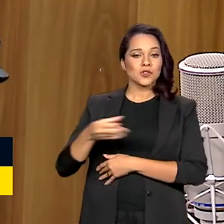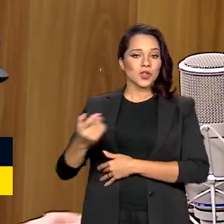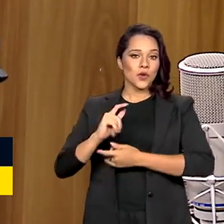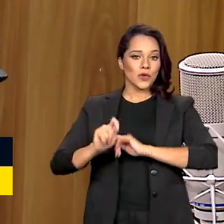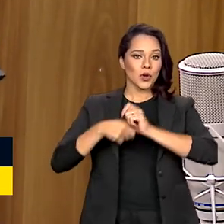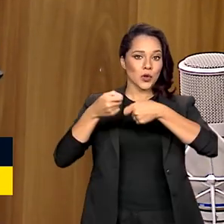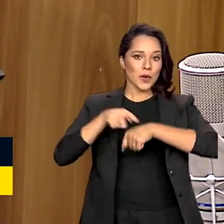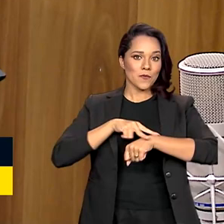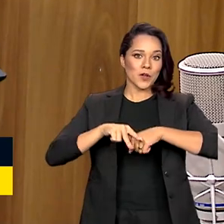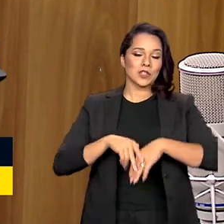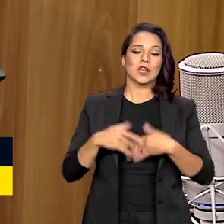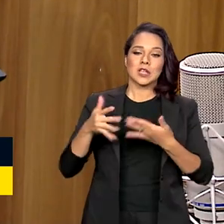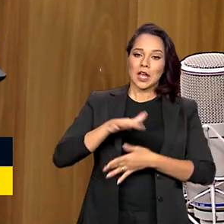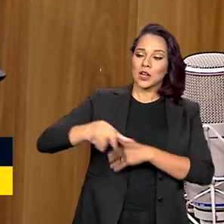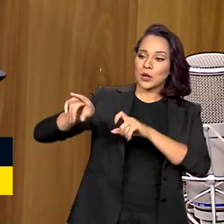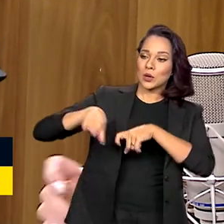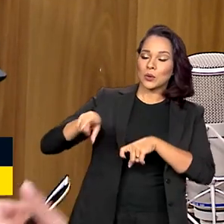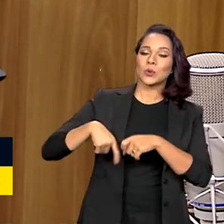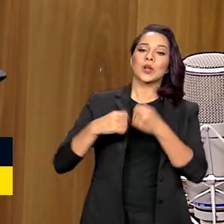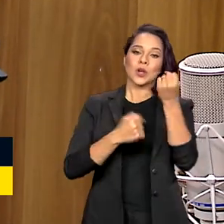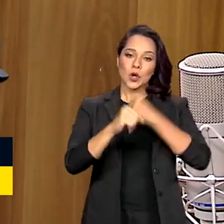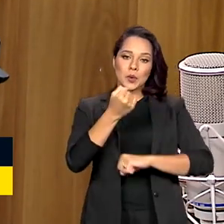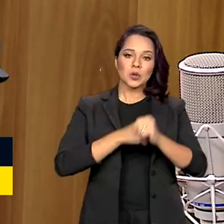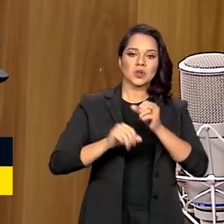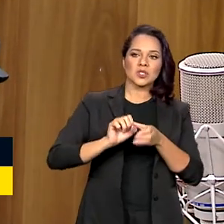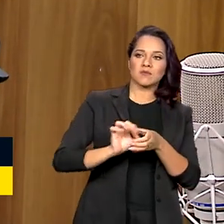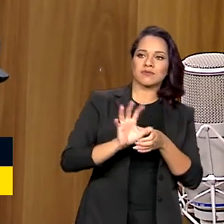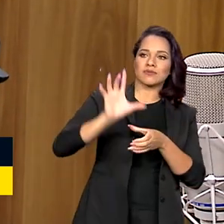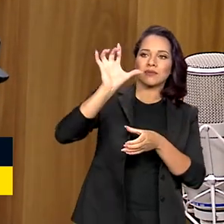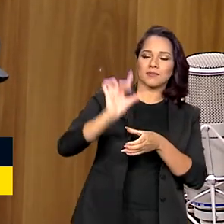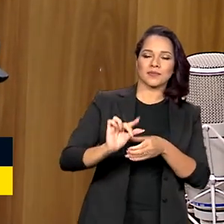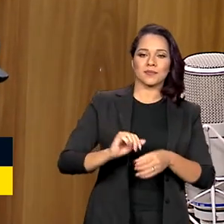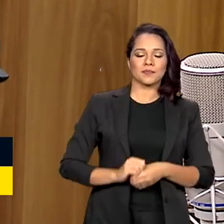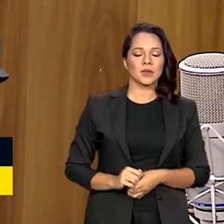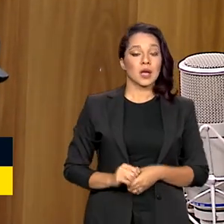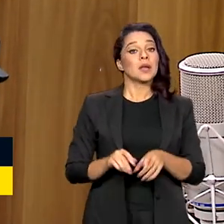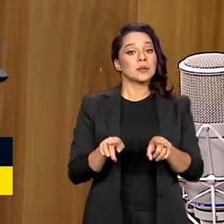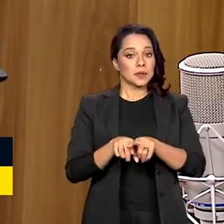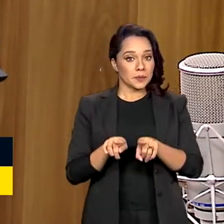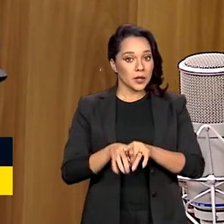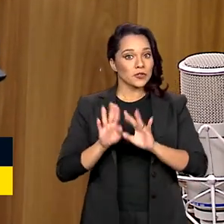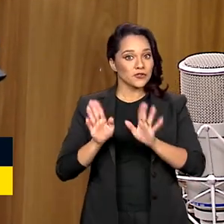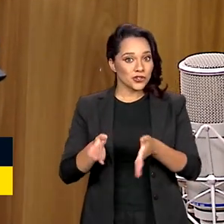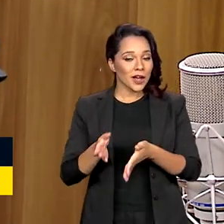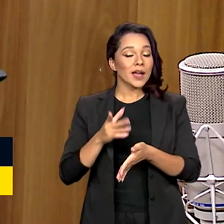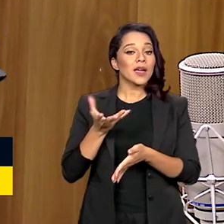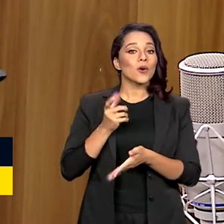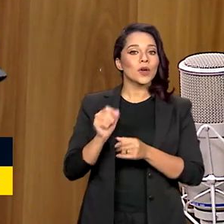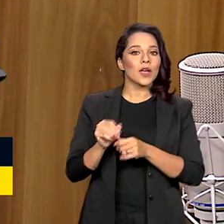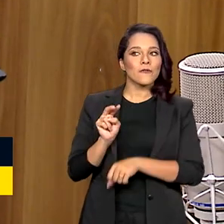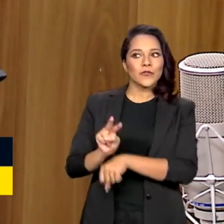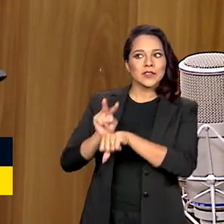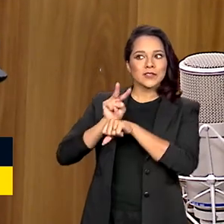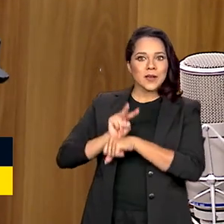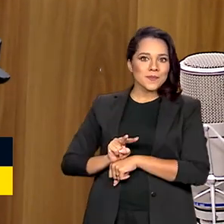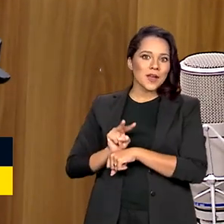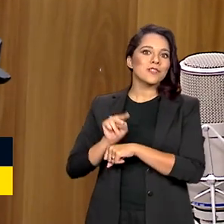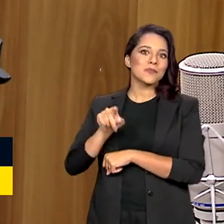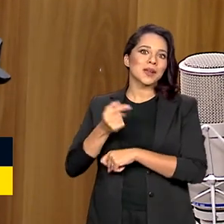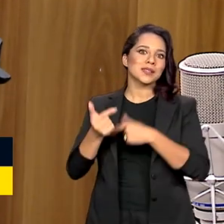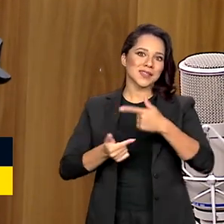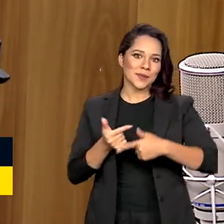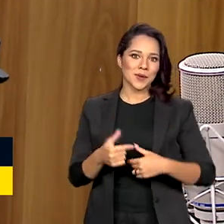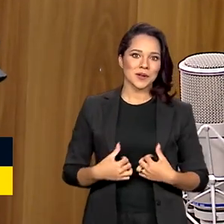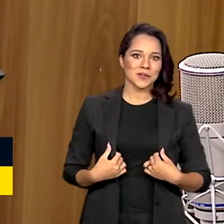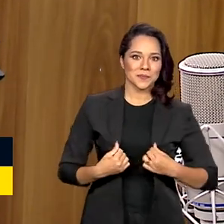economia verde, tanto agricultura como indústria de baixa emissão. Do outro lado, nós também vamos buscar financiamentos para essas